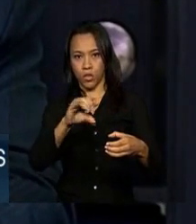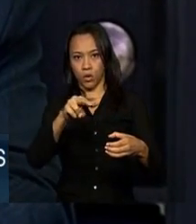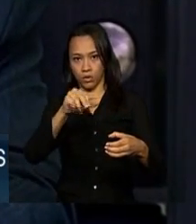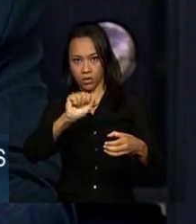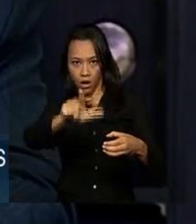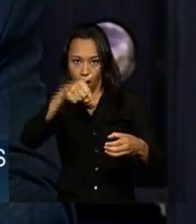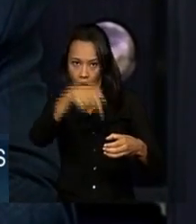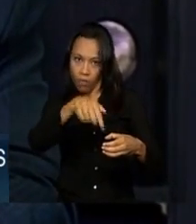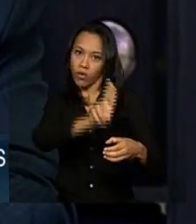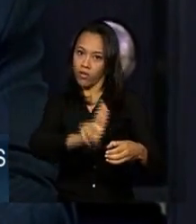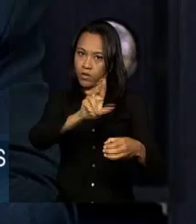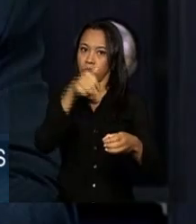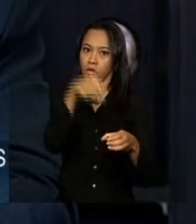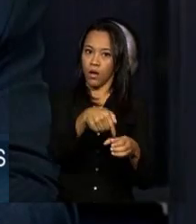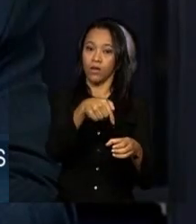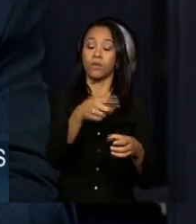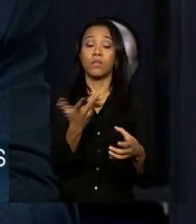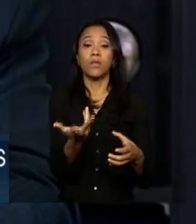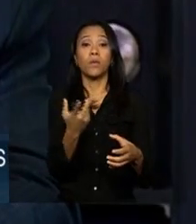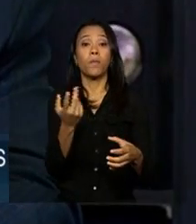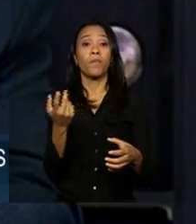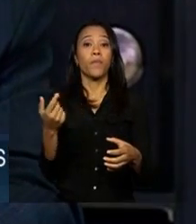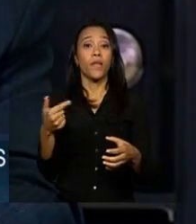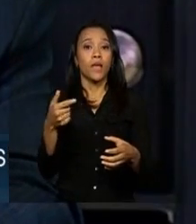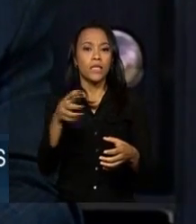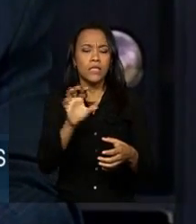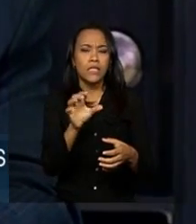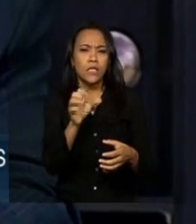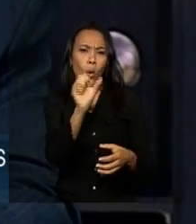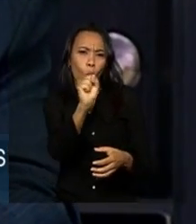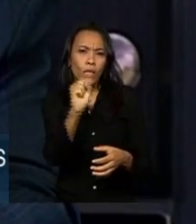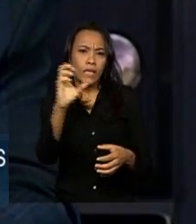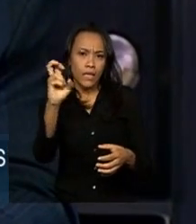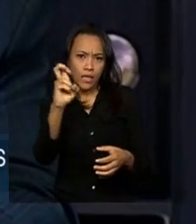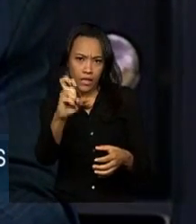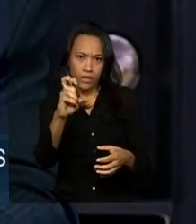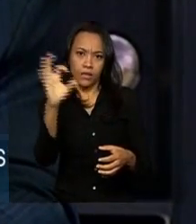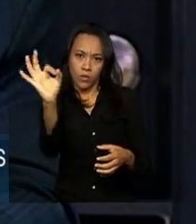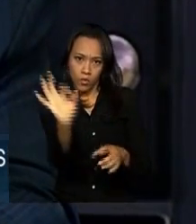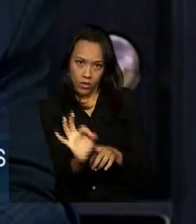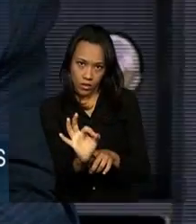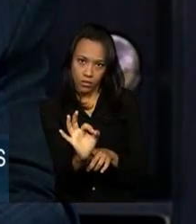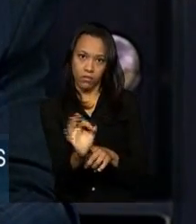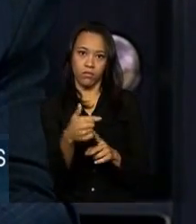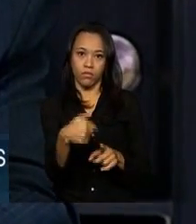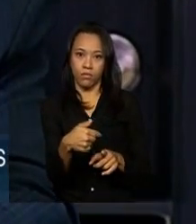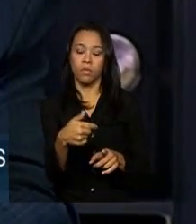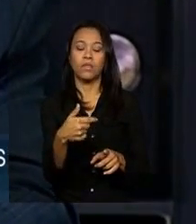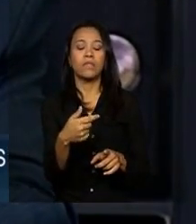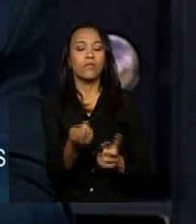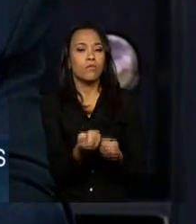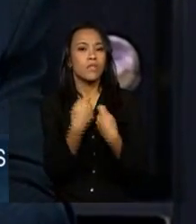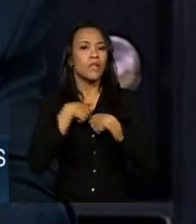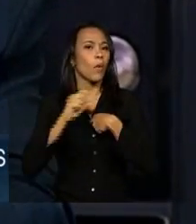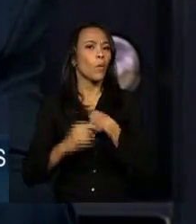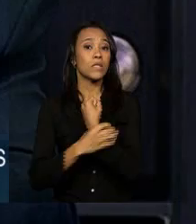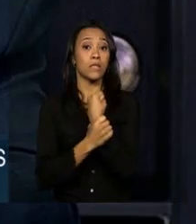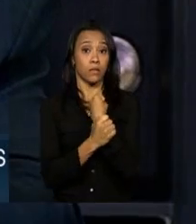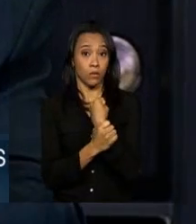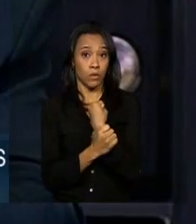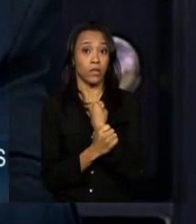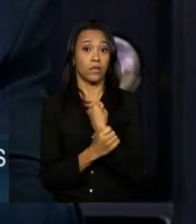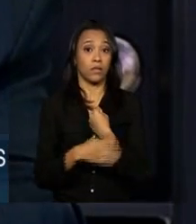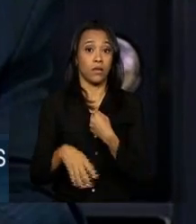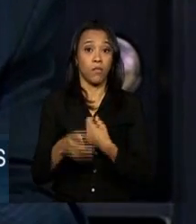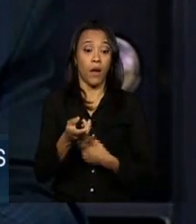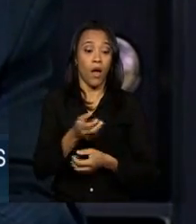a a sua participação de 85% ele acaba trazendo uma segurança financeira